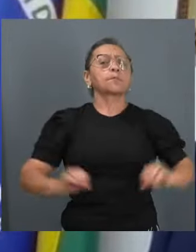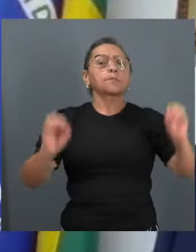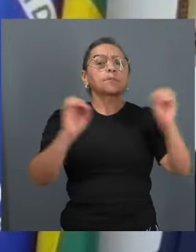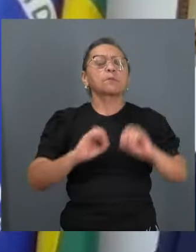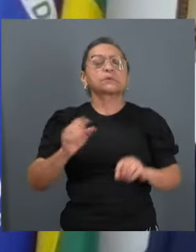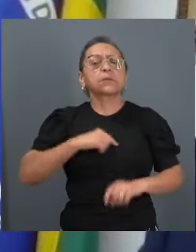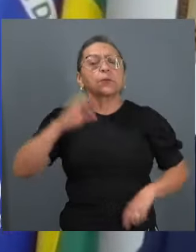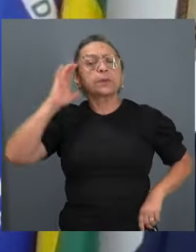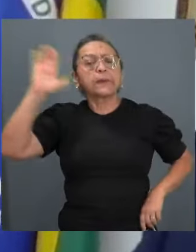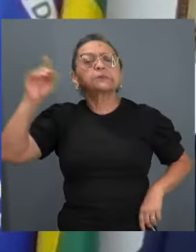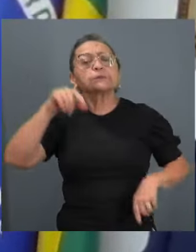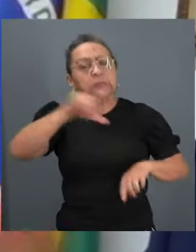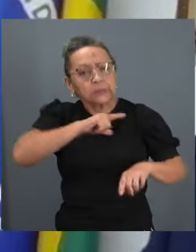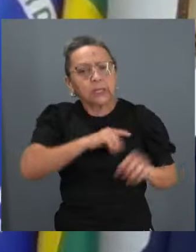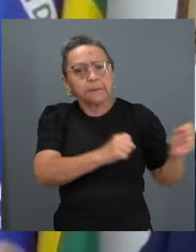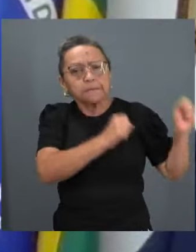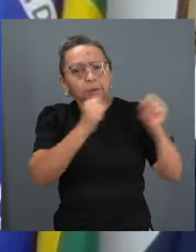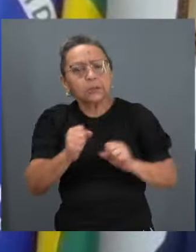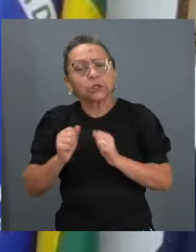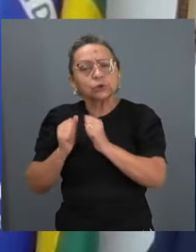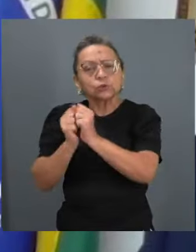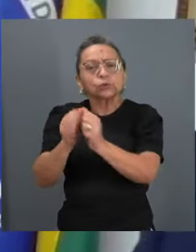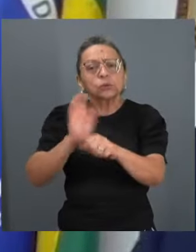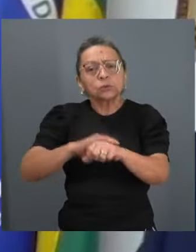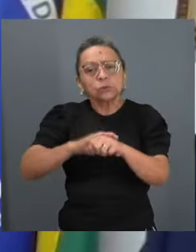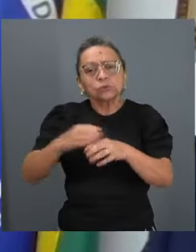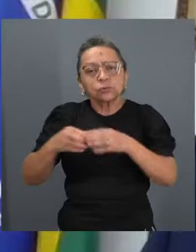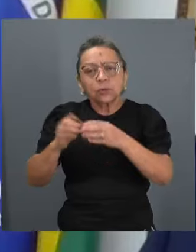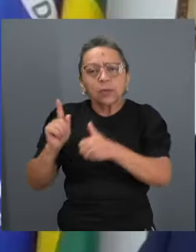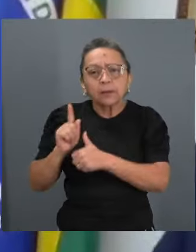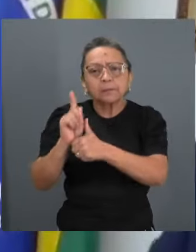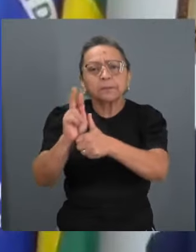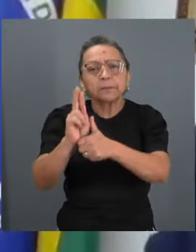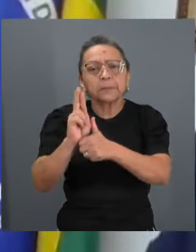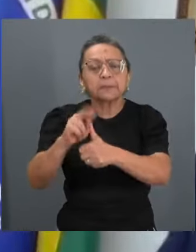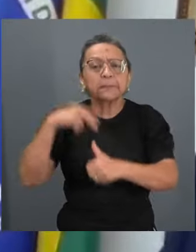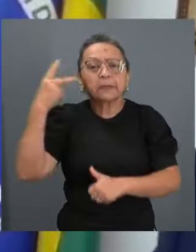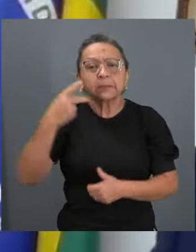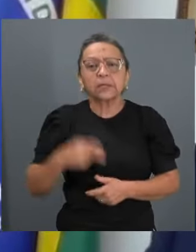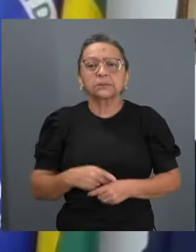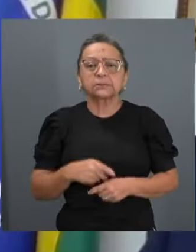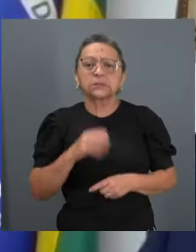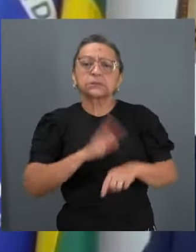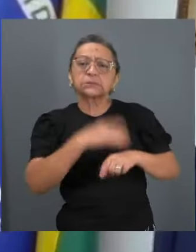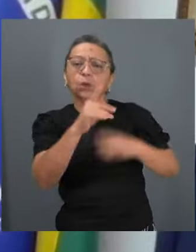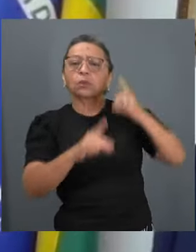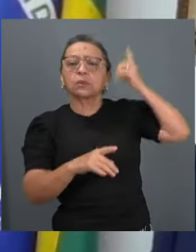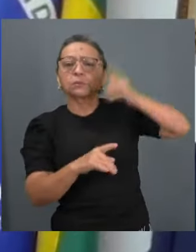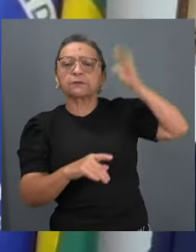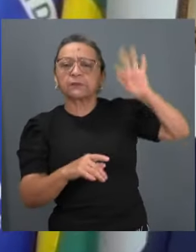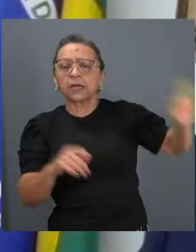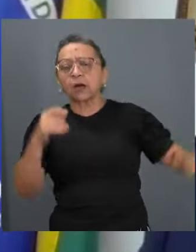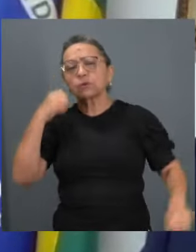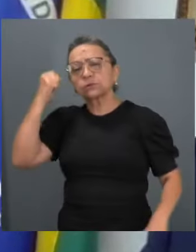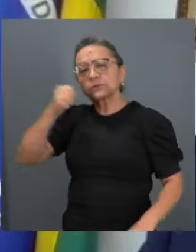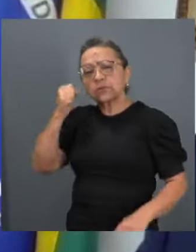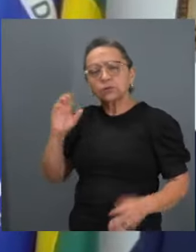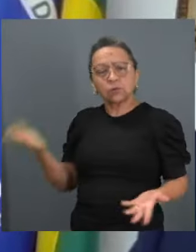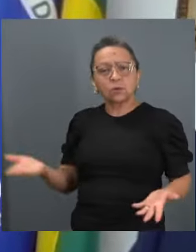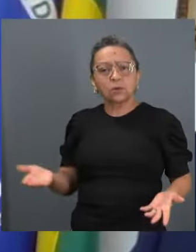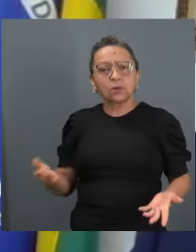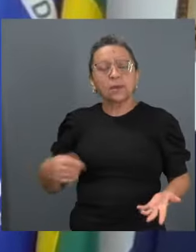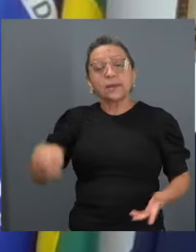você tem junto aos seus representantes, junto ao seu deputado federal, junto ao seu senador,